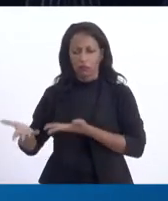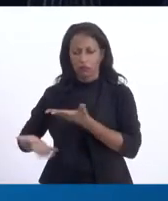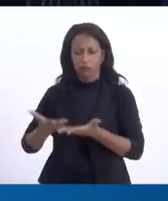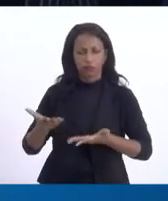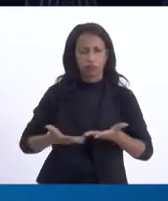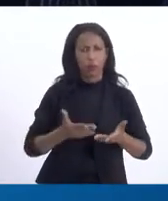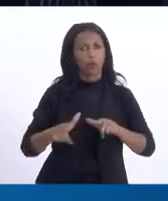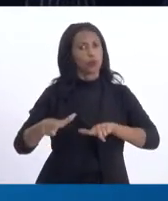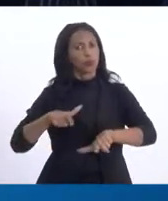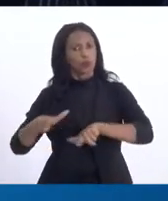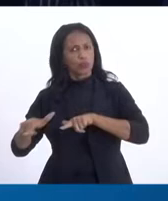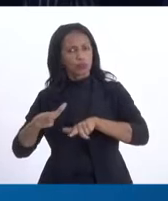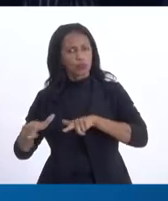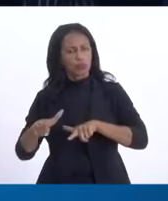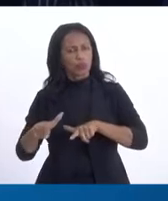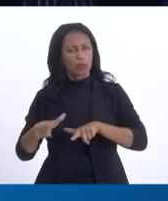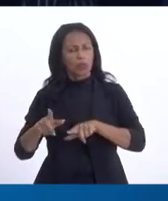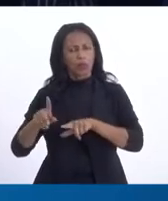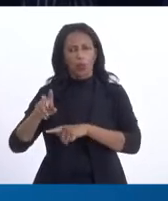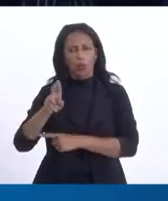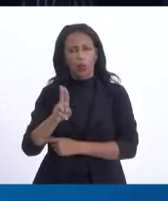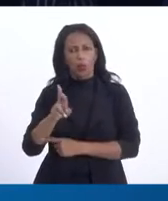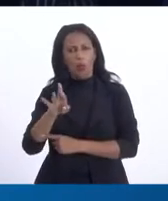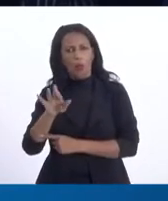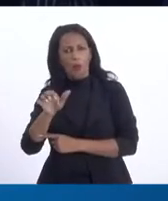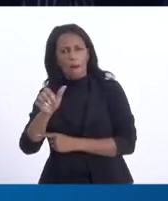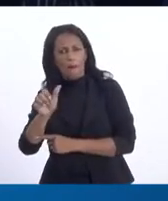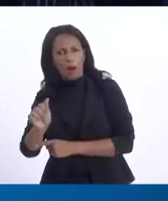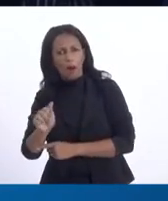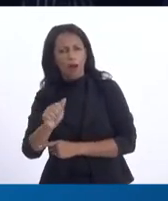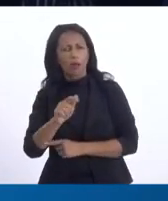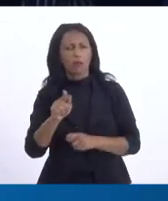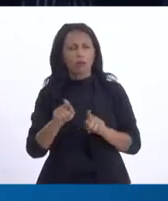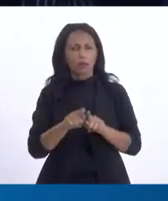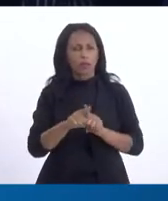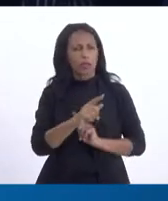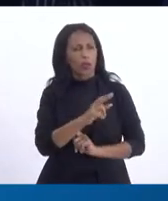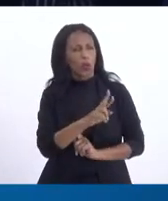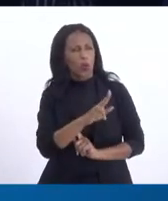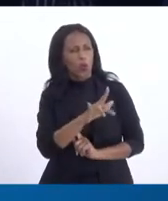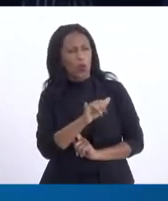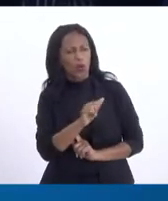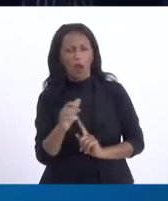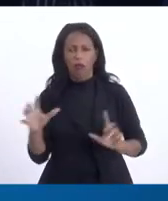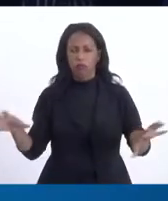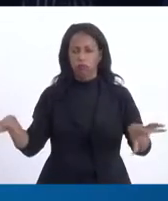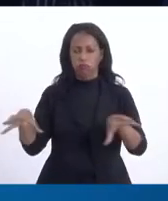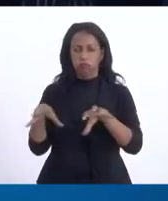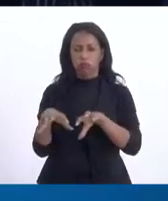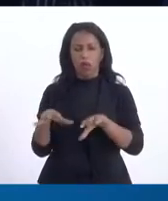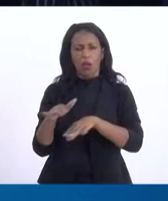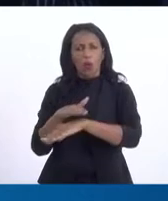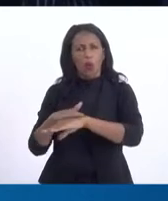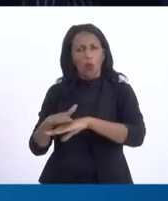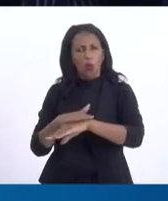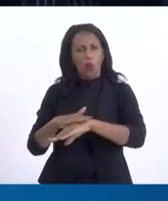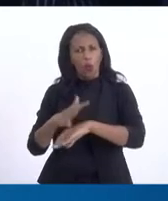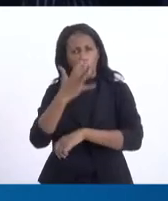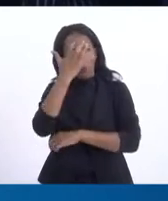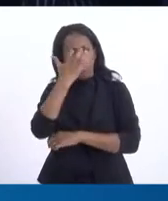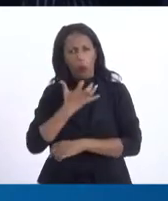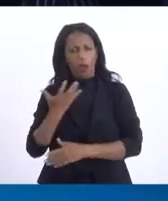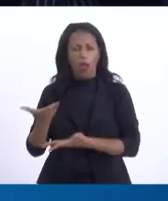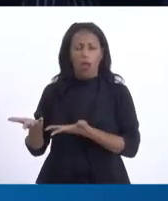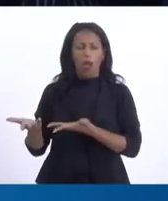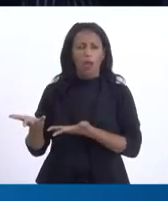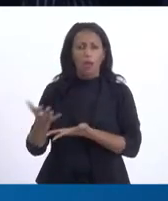os trabalhadores urbanos e rurais, e nós conversarmos francamente e